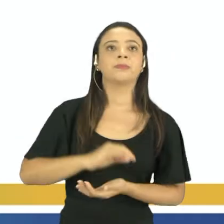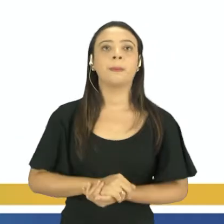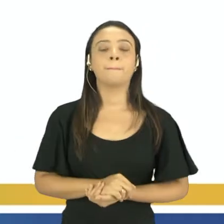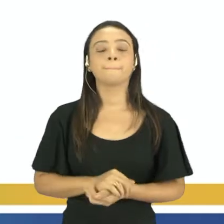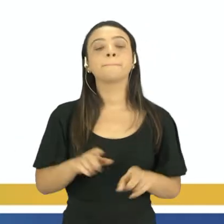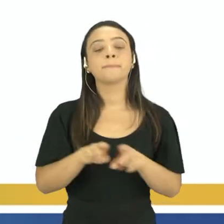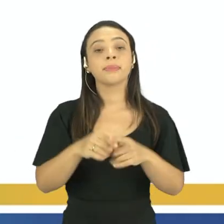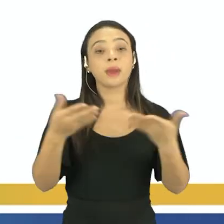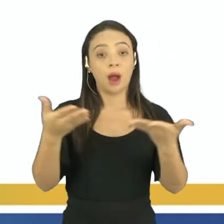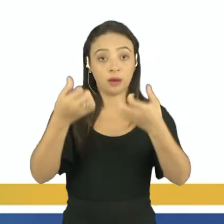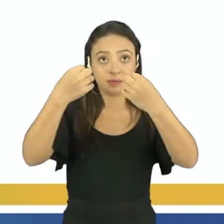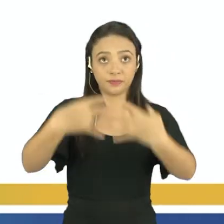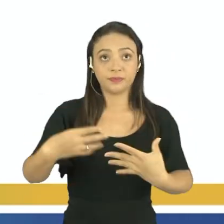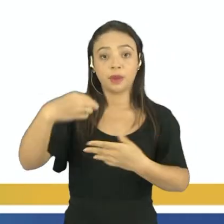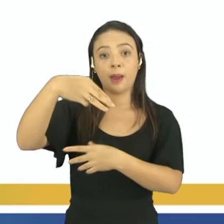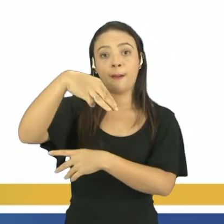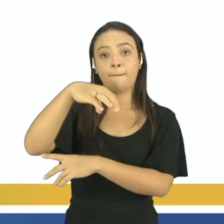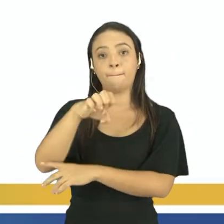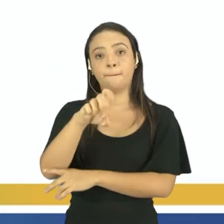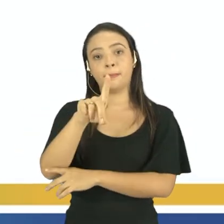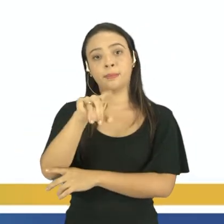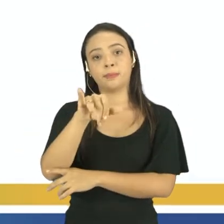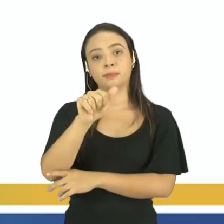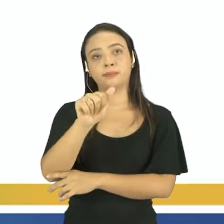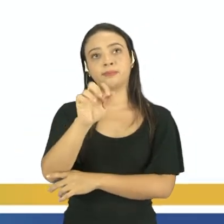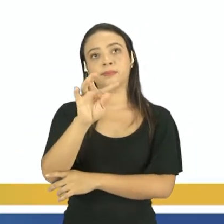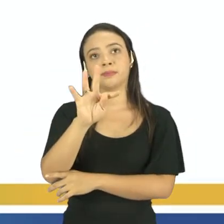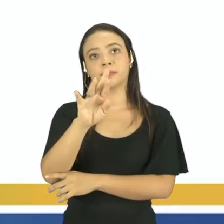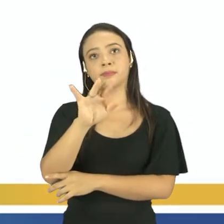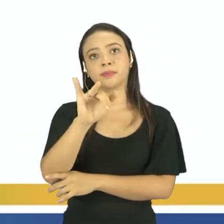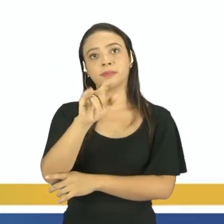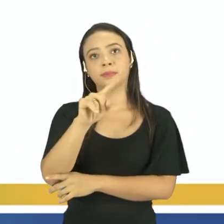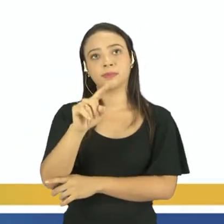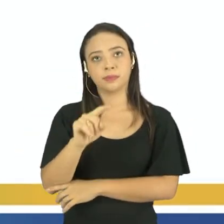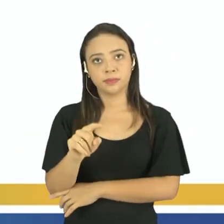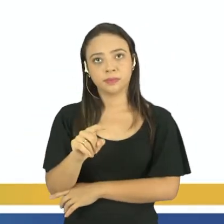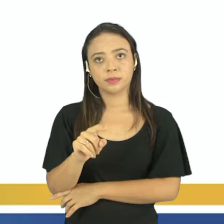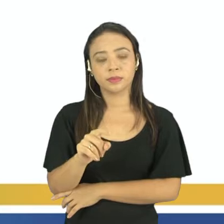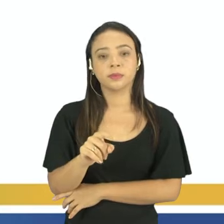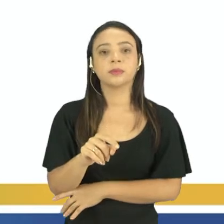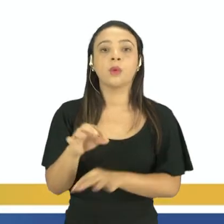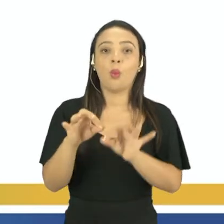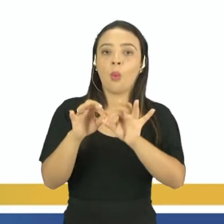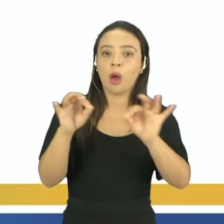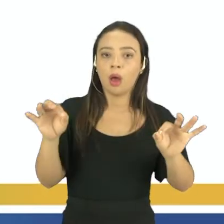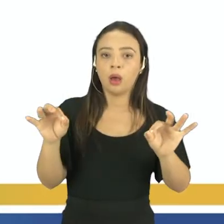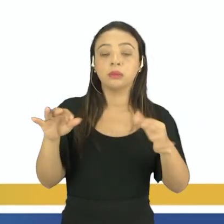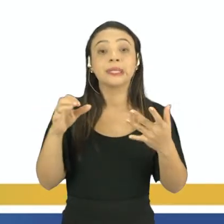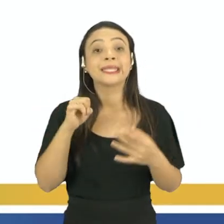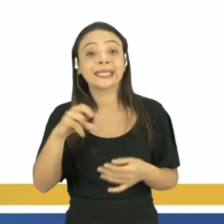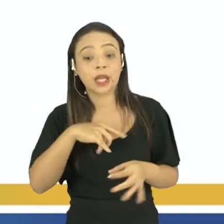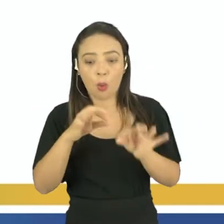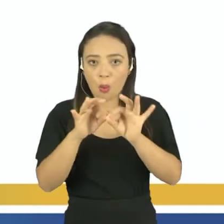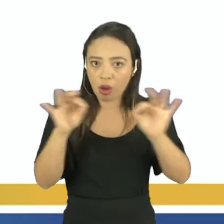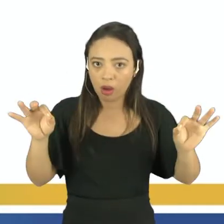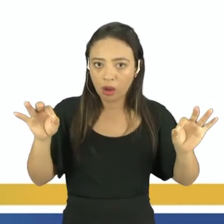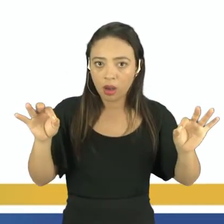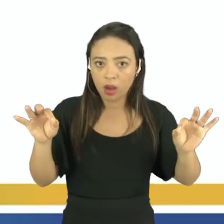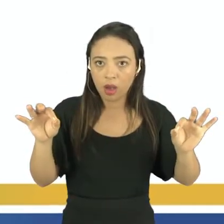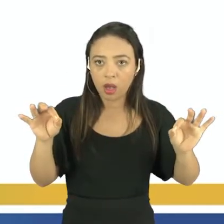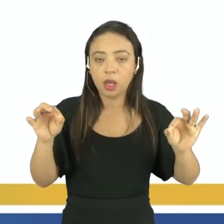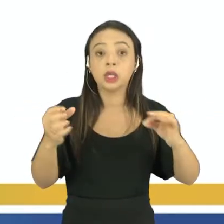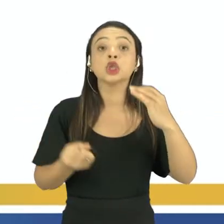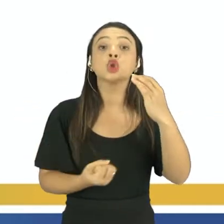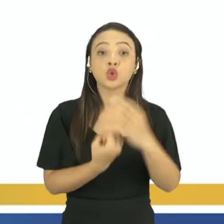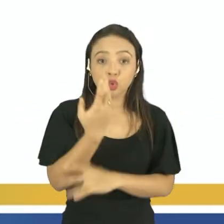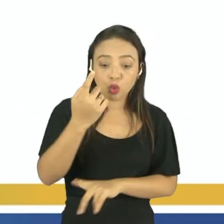Vamos falar agora sobre a mediatriz de um segmento, gente. Quando uma reta ela é perpendicular, ou seja, forma um